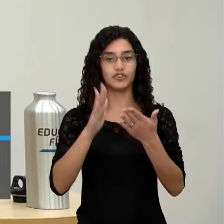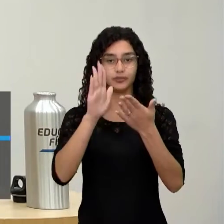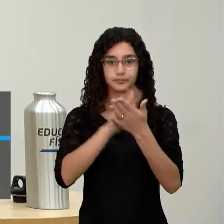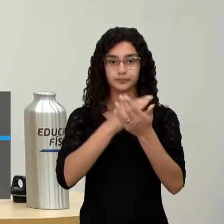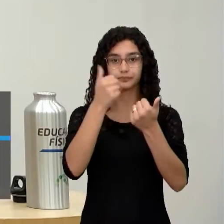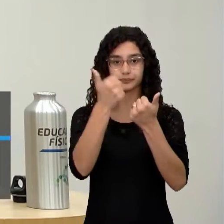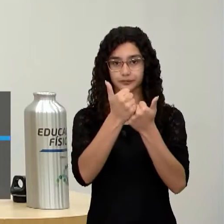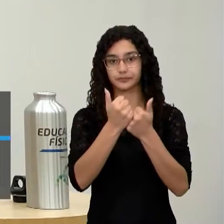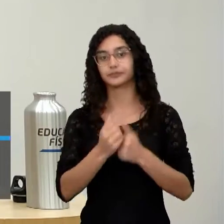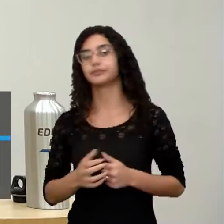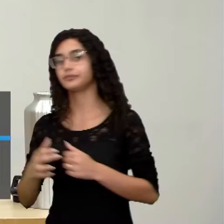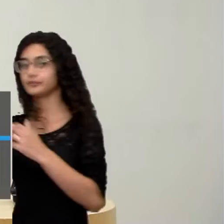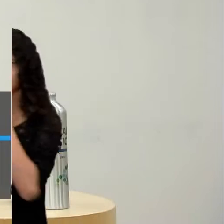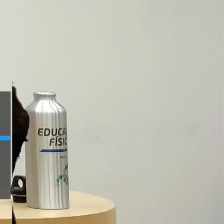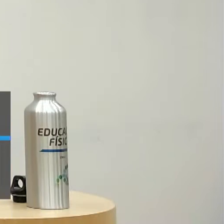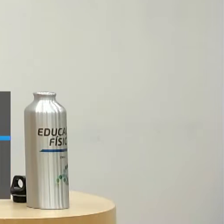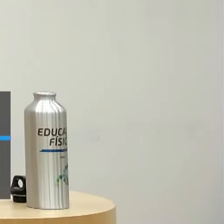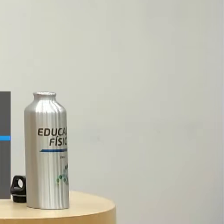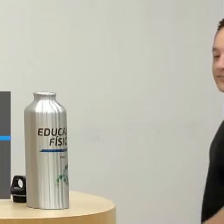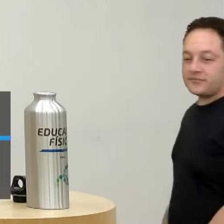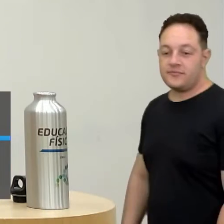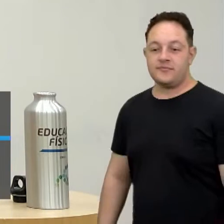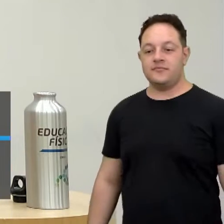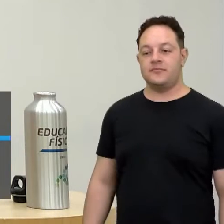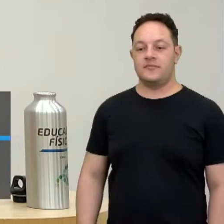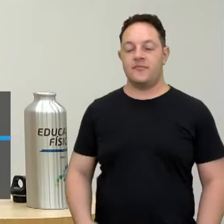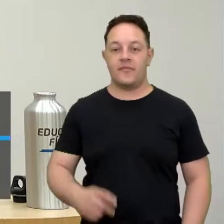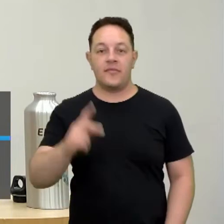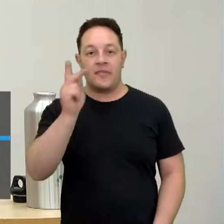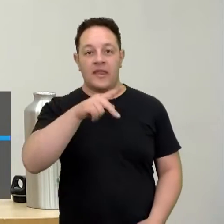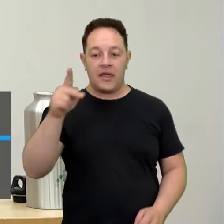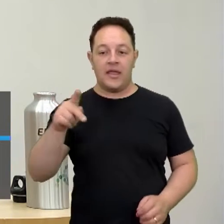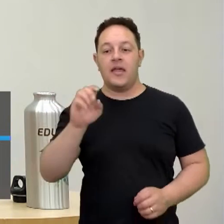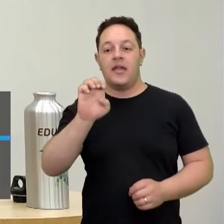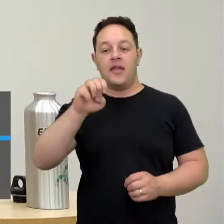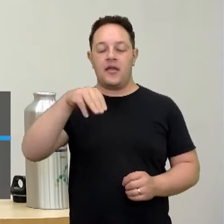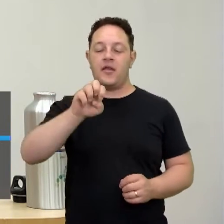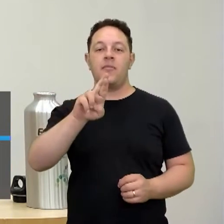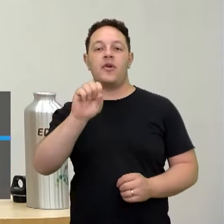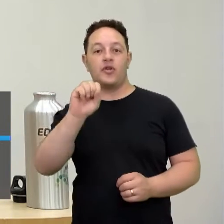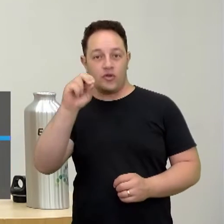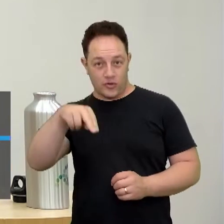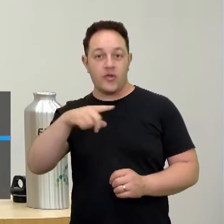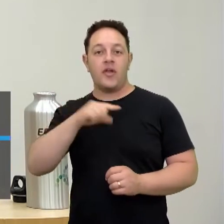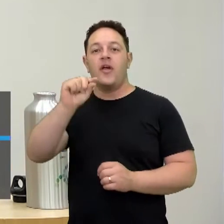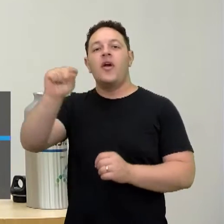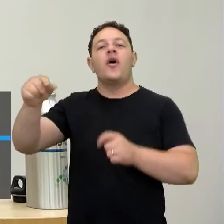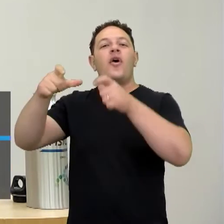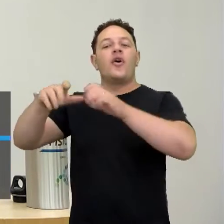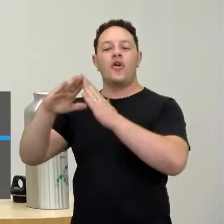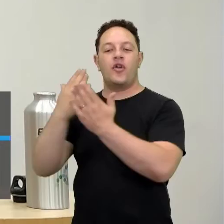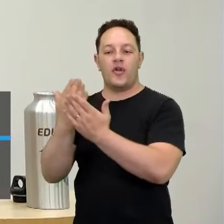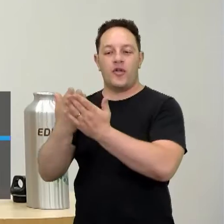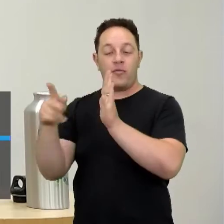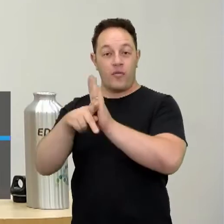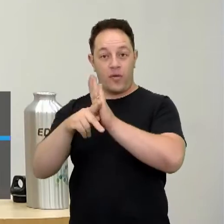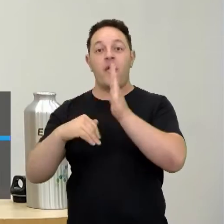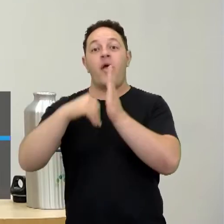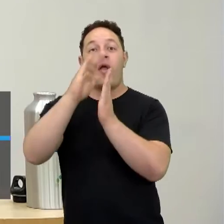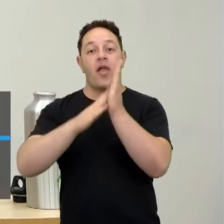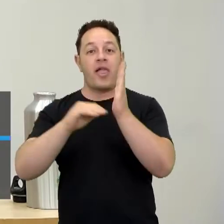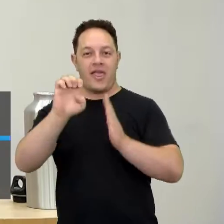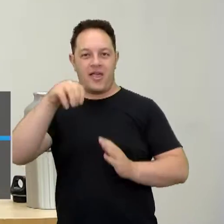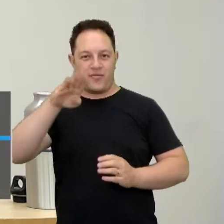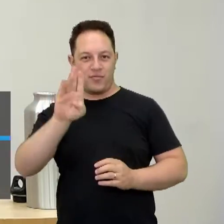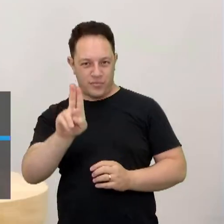com a gente, participando, o professor Emerson com os estudantes do Jardim da Luz, de Embu das Artes. O